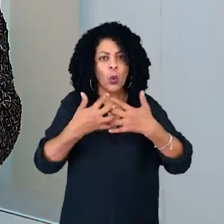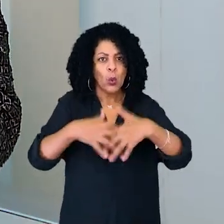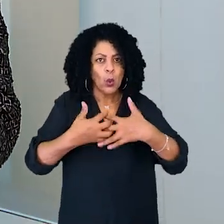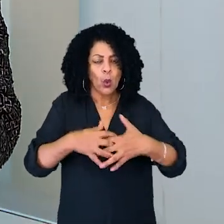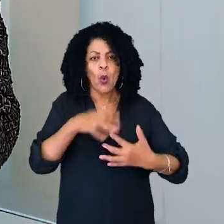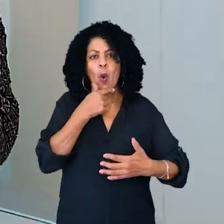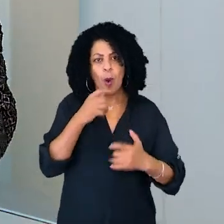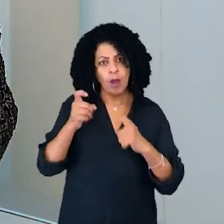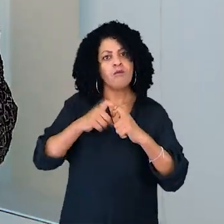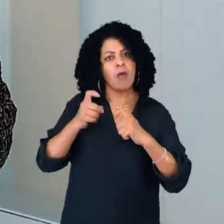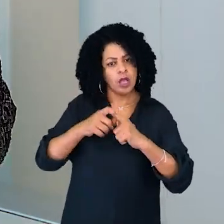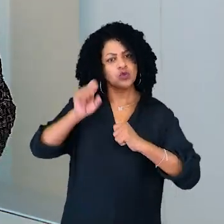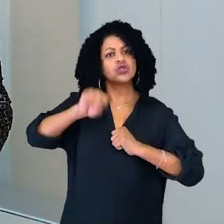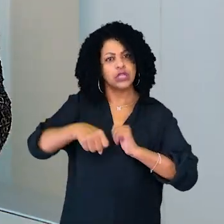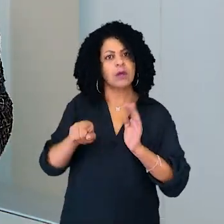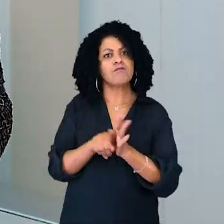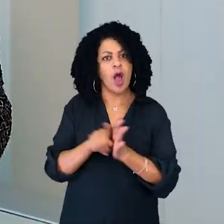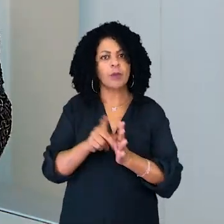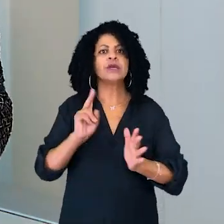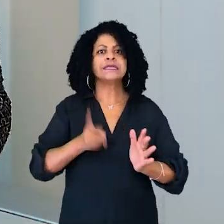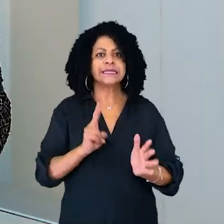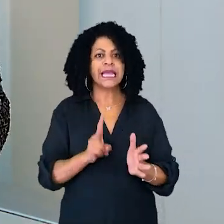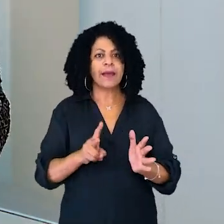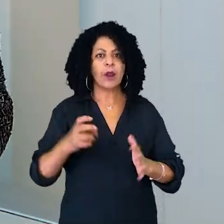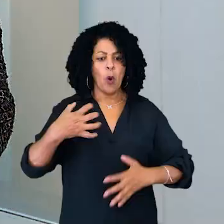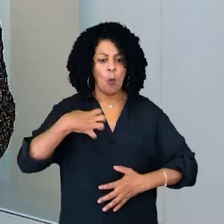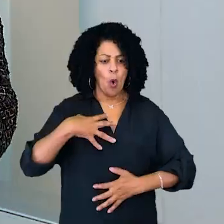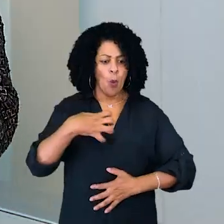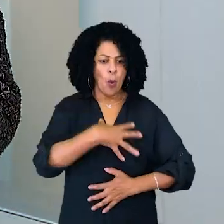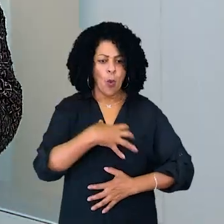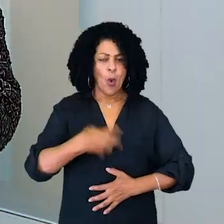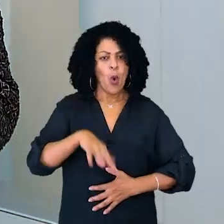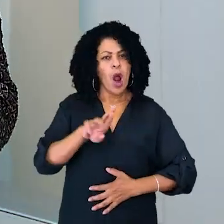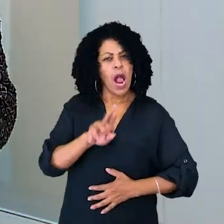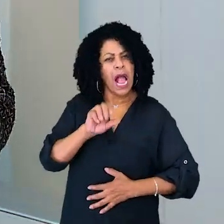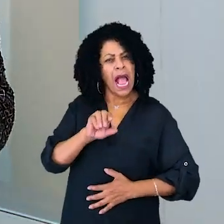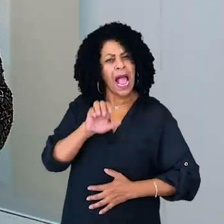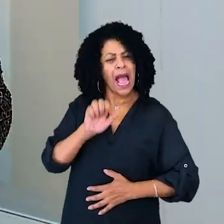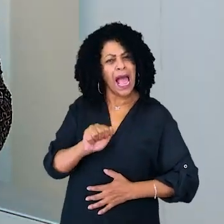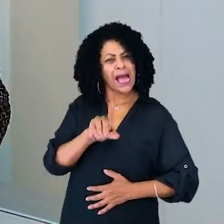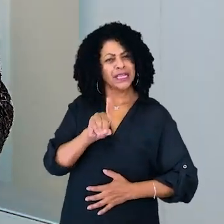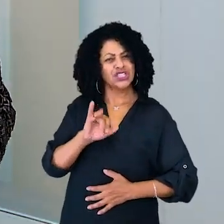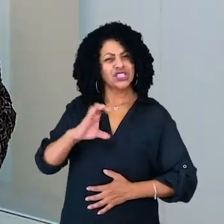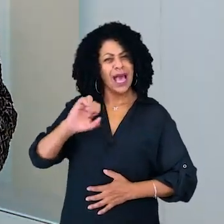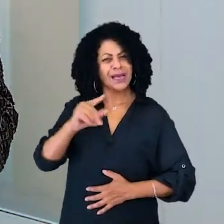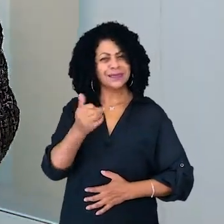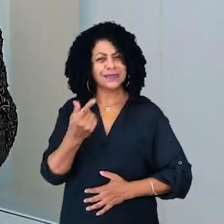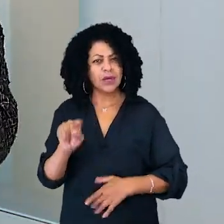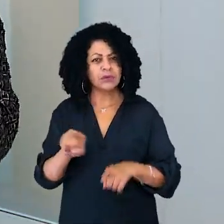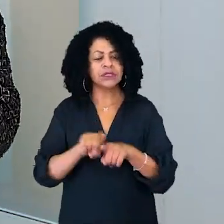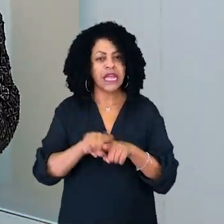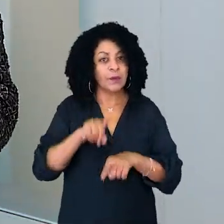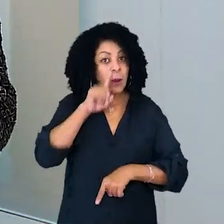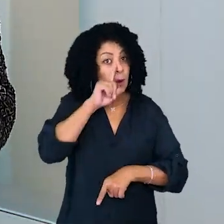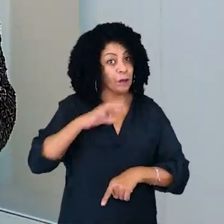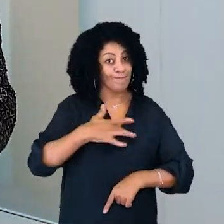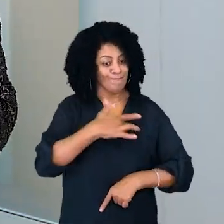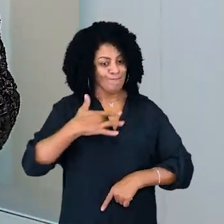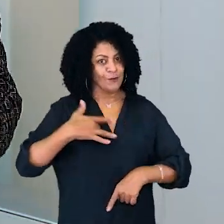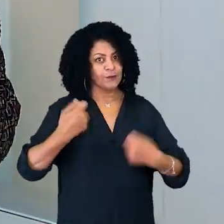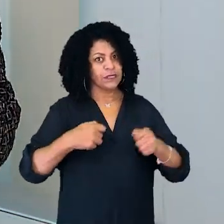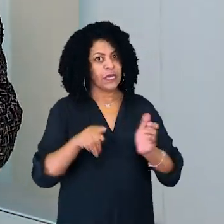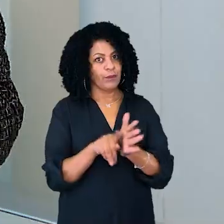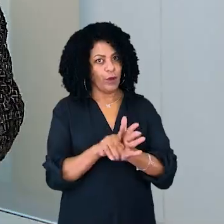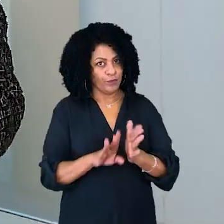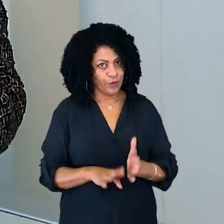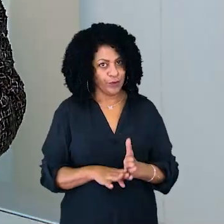o médico está assim sujeito a uma exposição constante à radiação ionizante, o que configura risco à saúde.